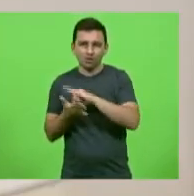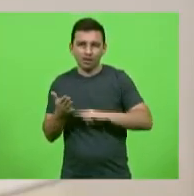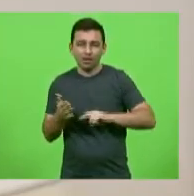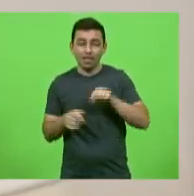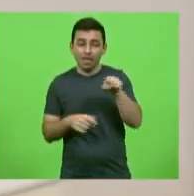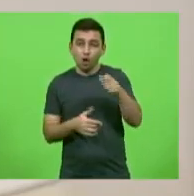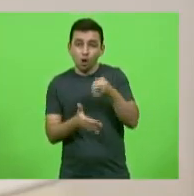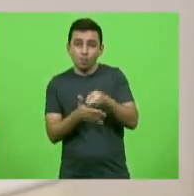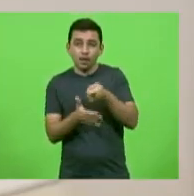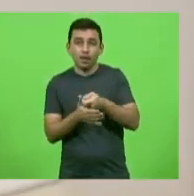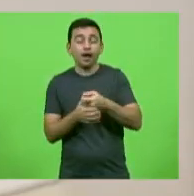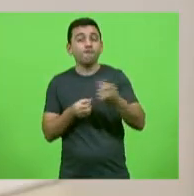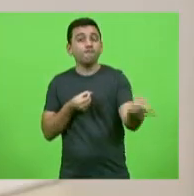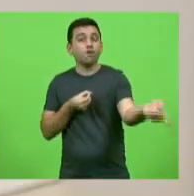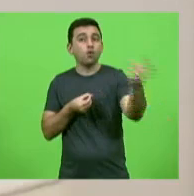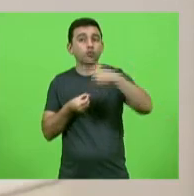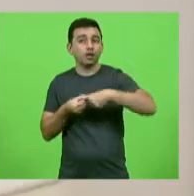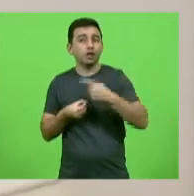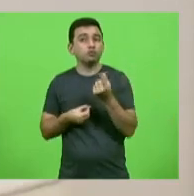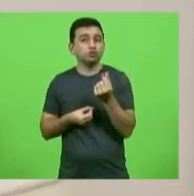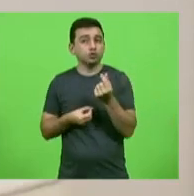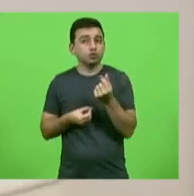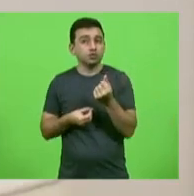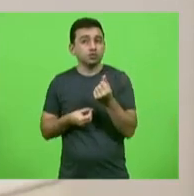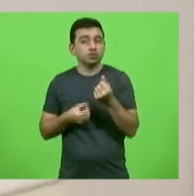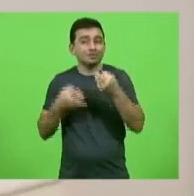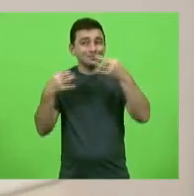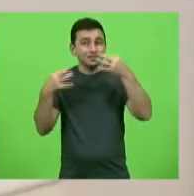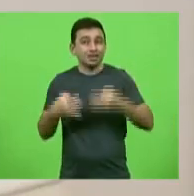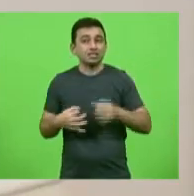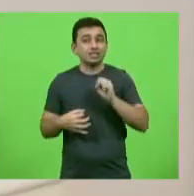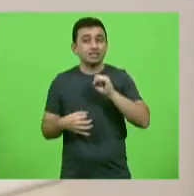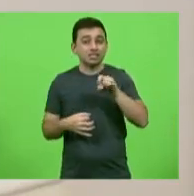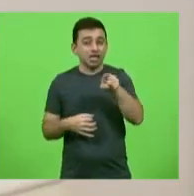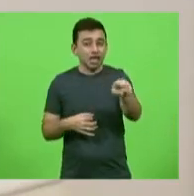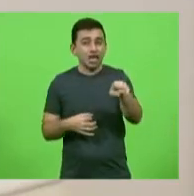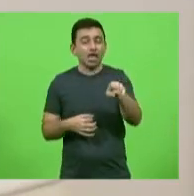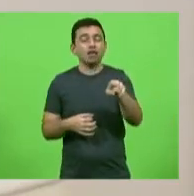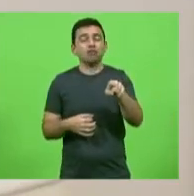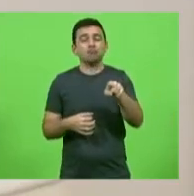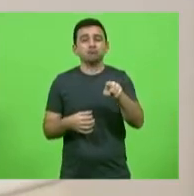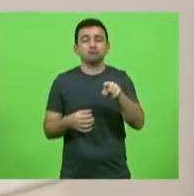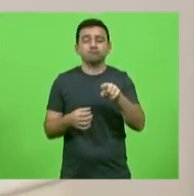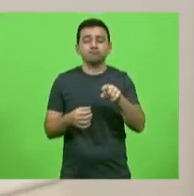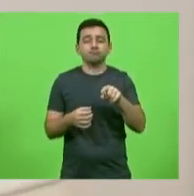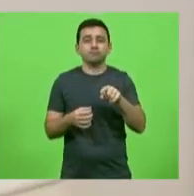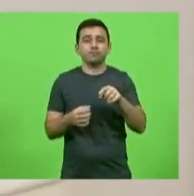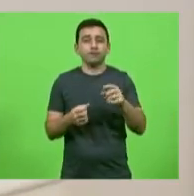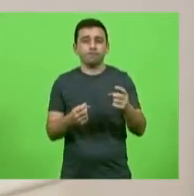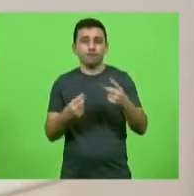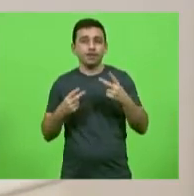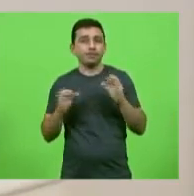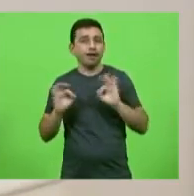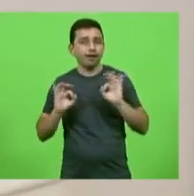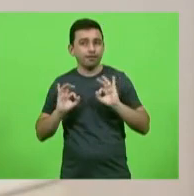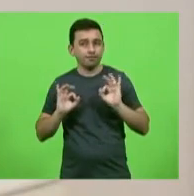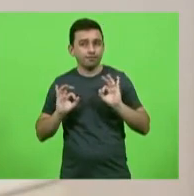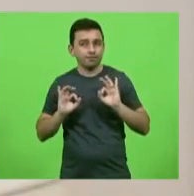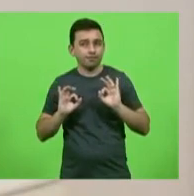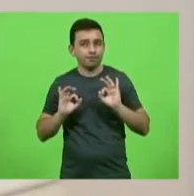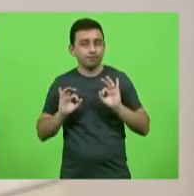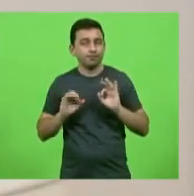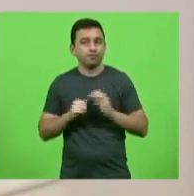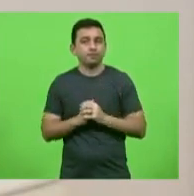devolver o valor antecipado atualizado, caso não executado o objeto, sem prejuízo de multa e demais sanções previstas em